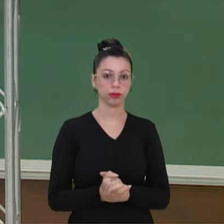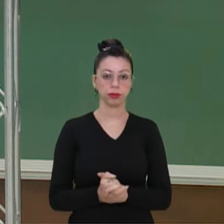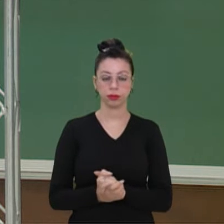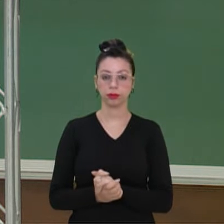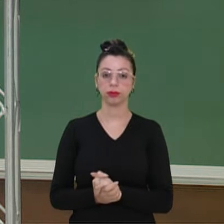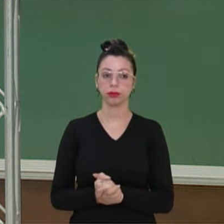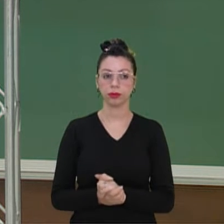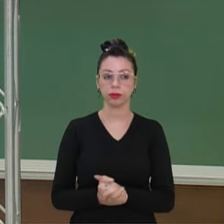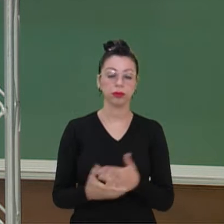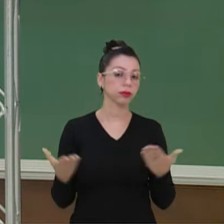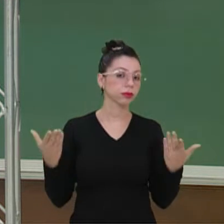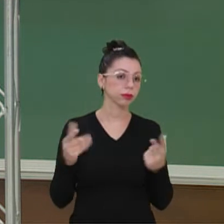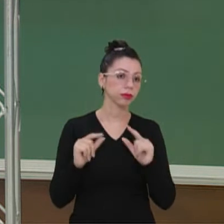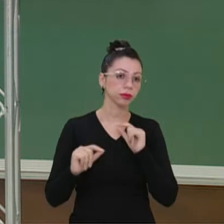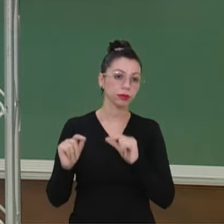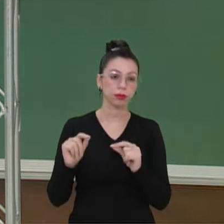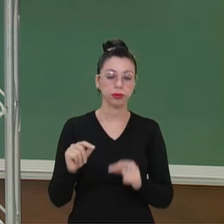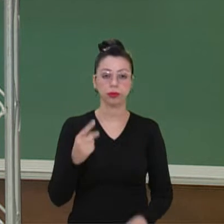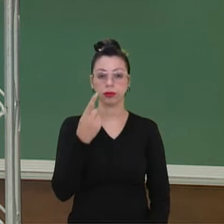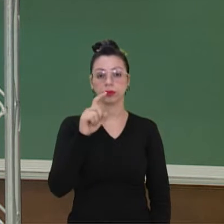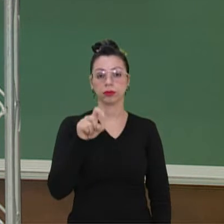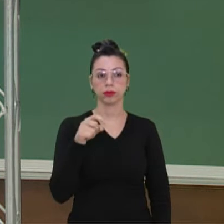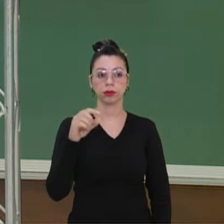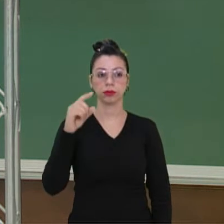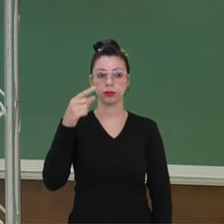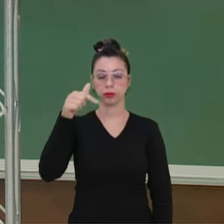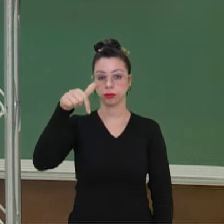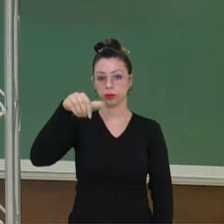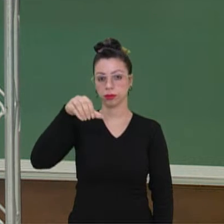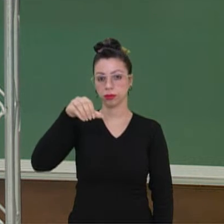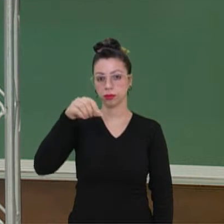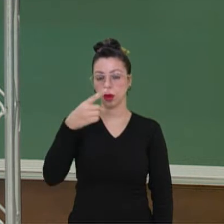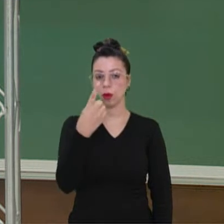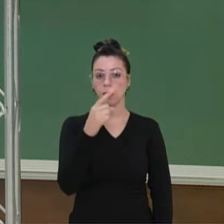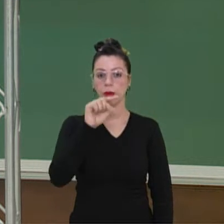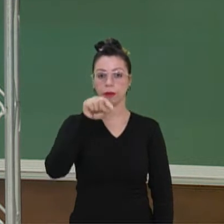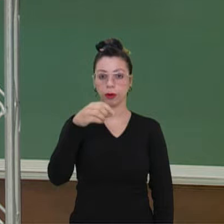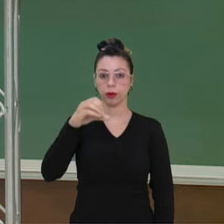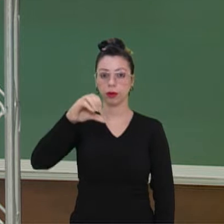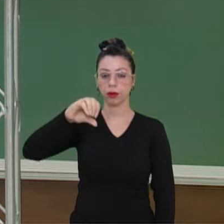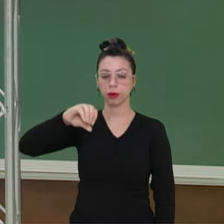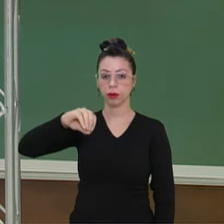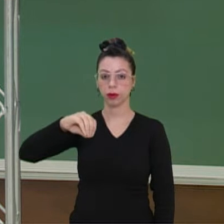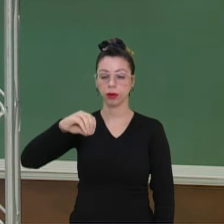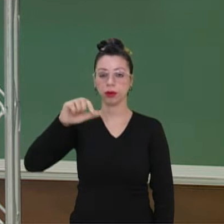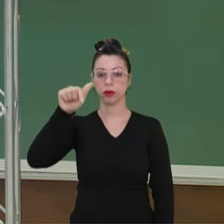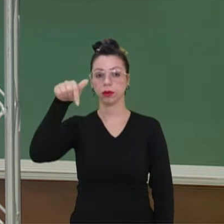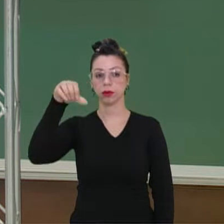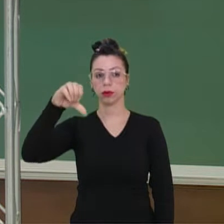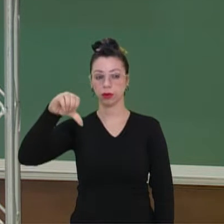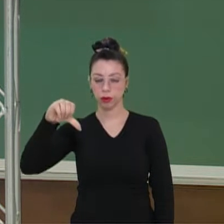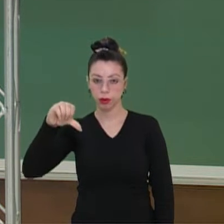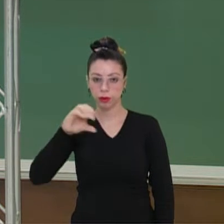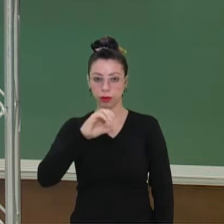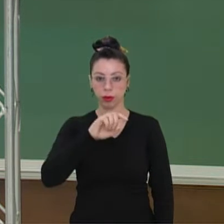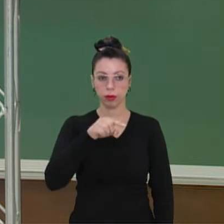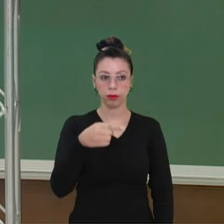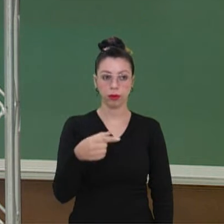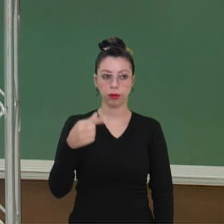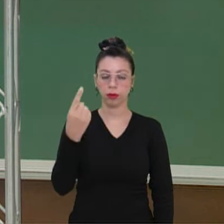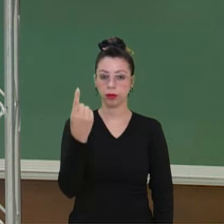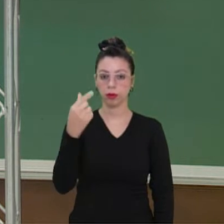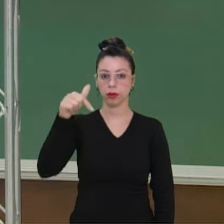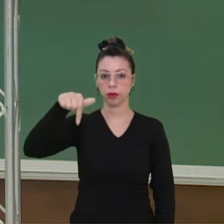divide. E agora a divisão é 1,079 sobre 0,176. E quanto que é a